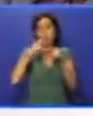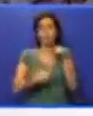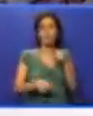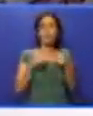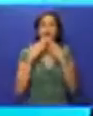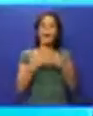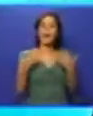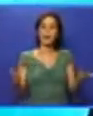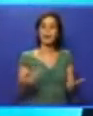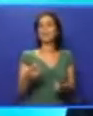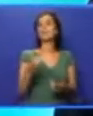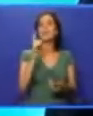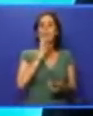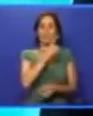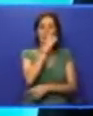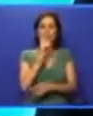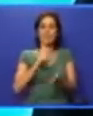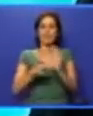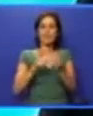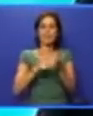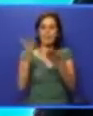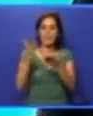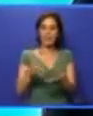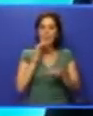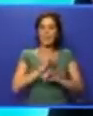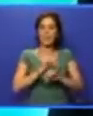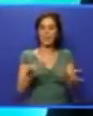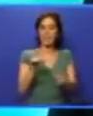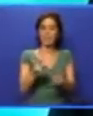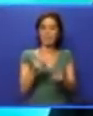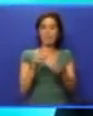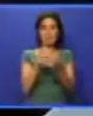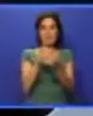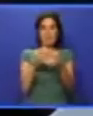Agradeço-lhe também a si o facto de ter divulgado este dispositivo.